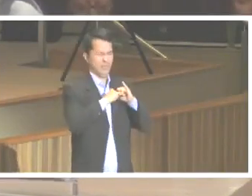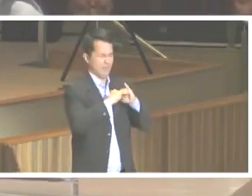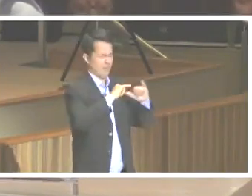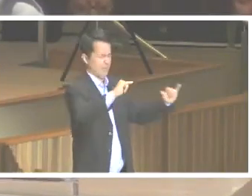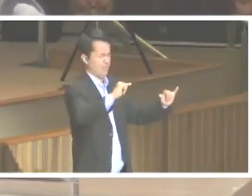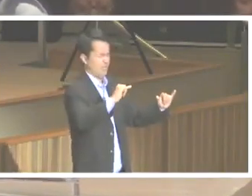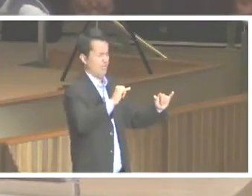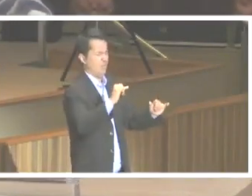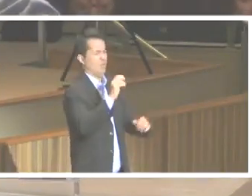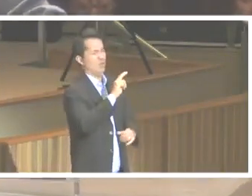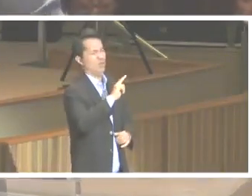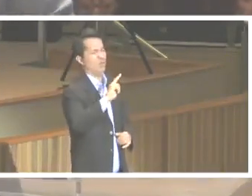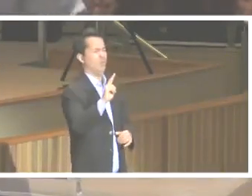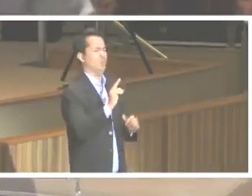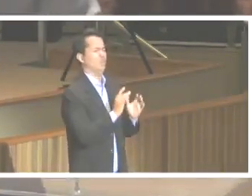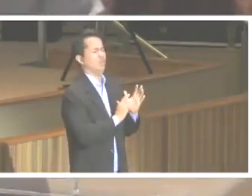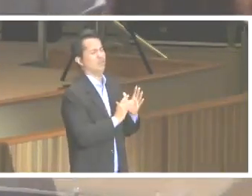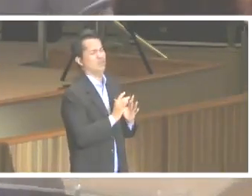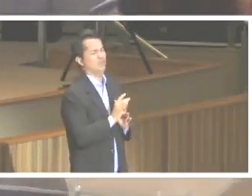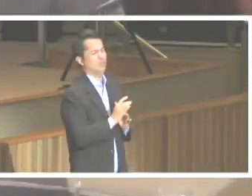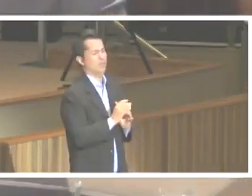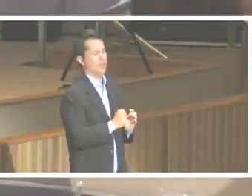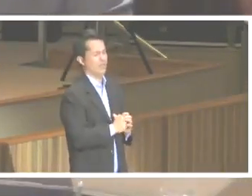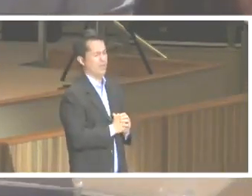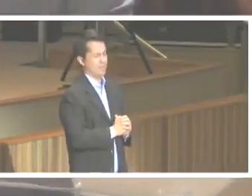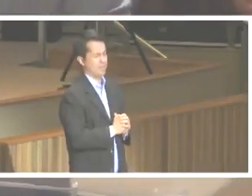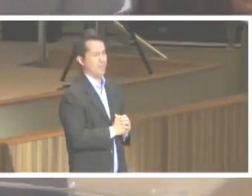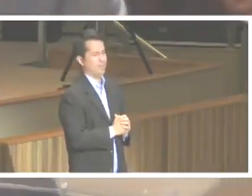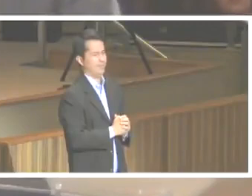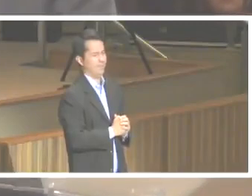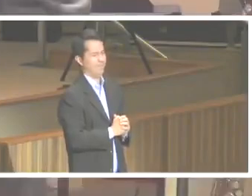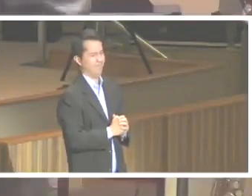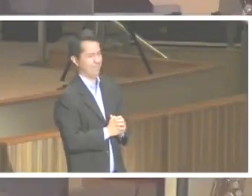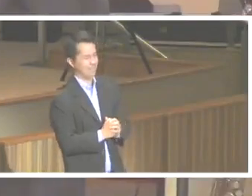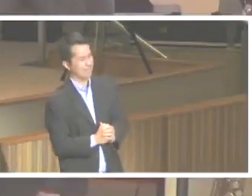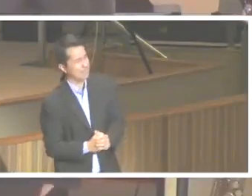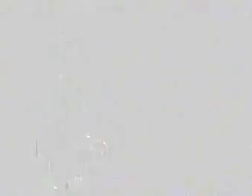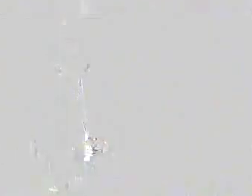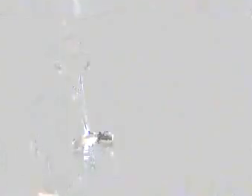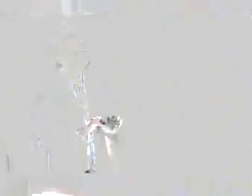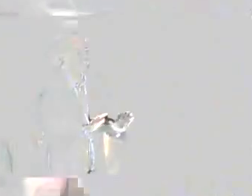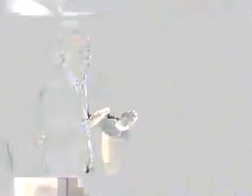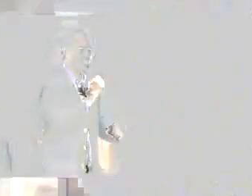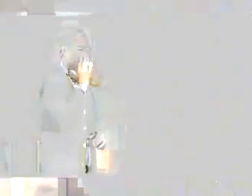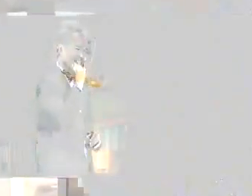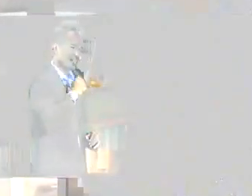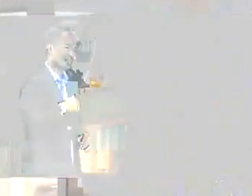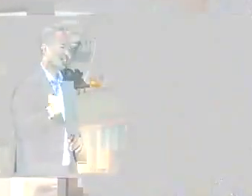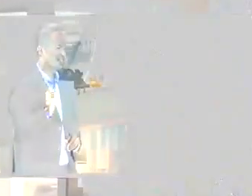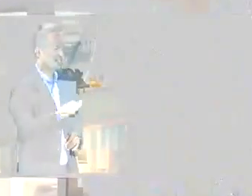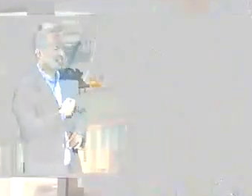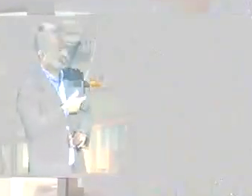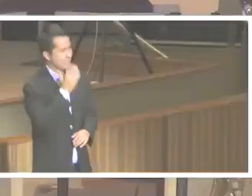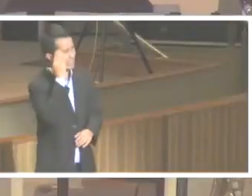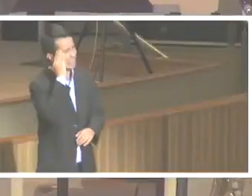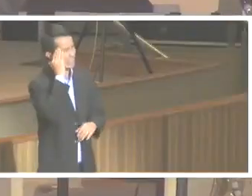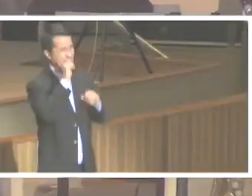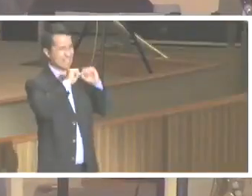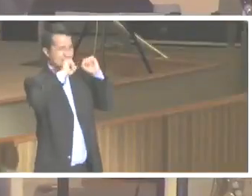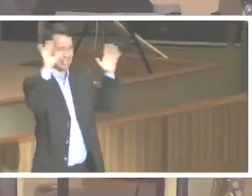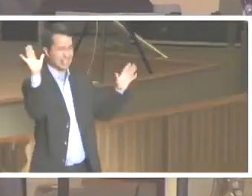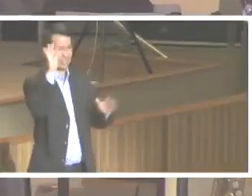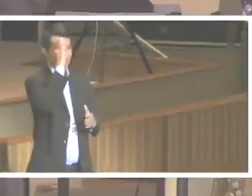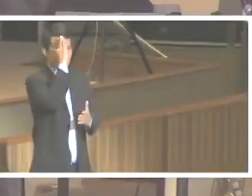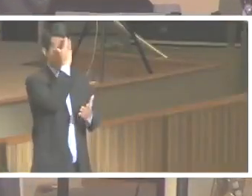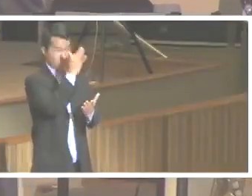amém e amém a segunda lição sobre a dinâmica da fé que